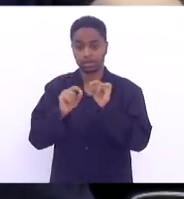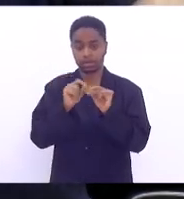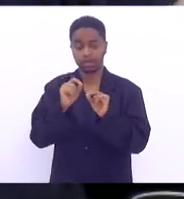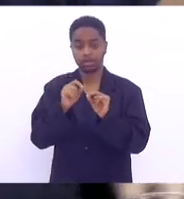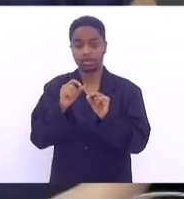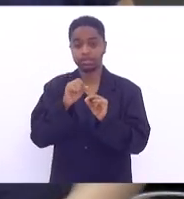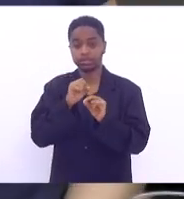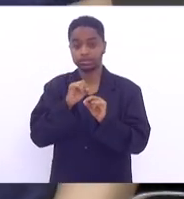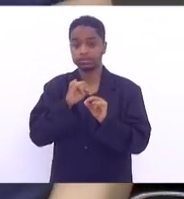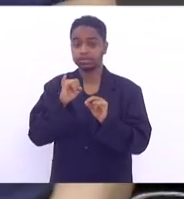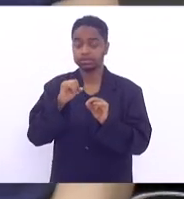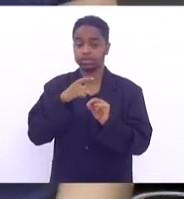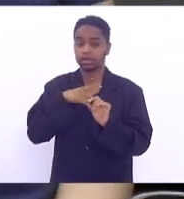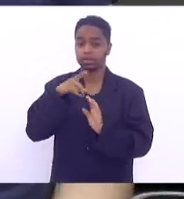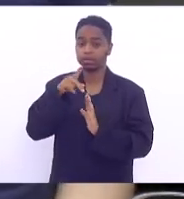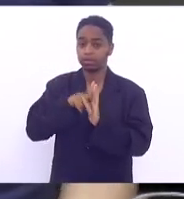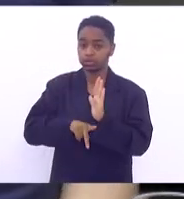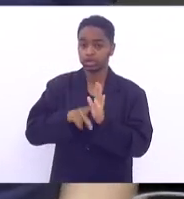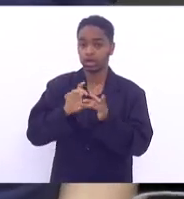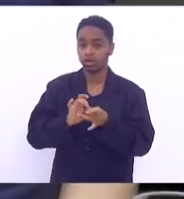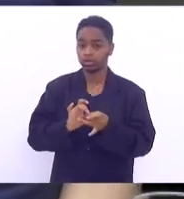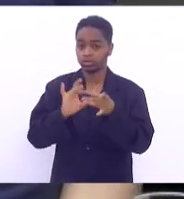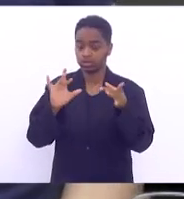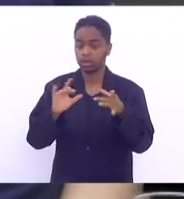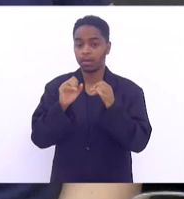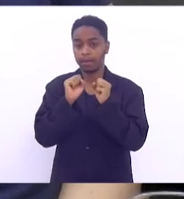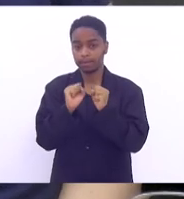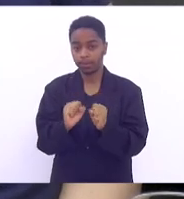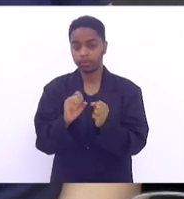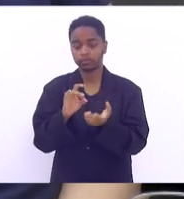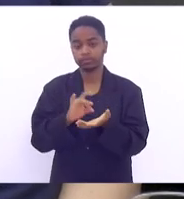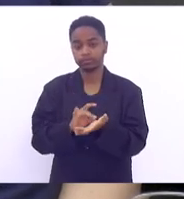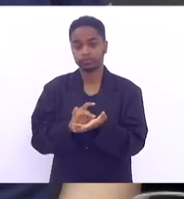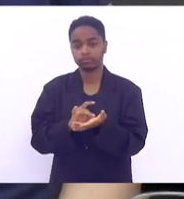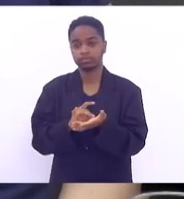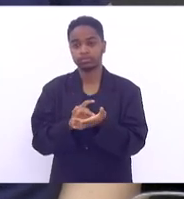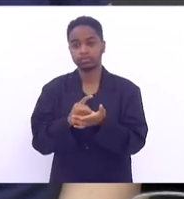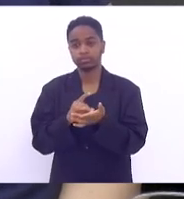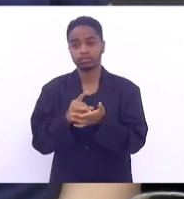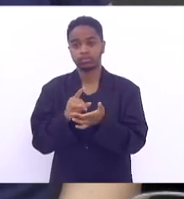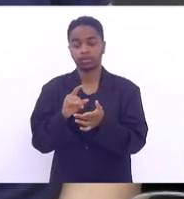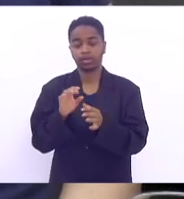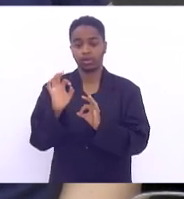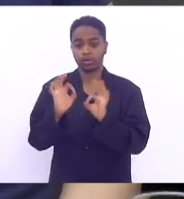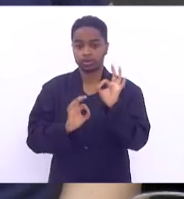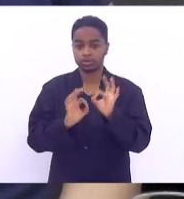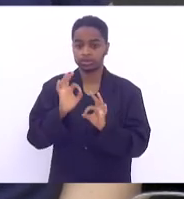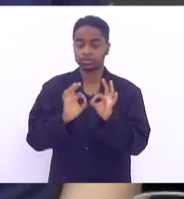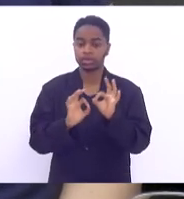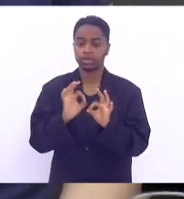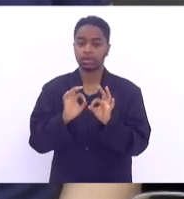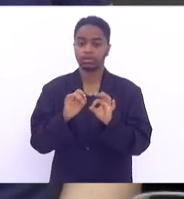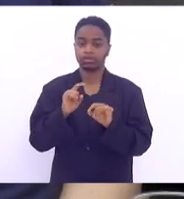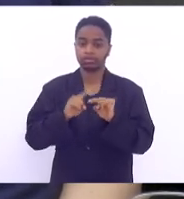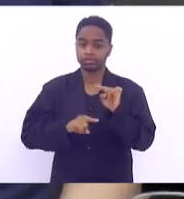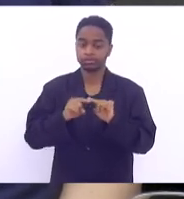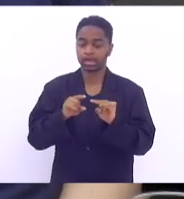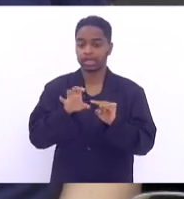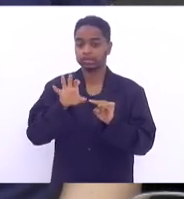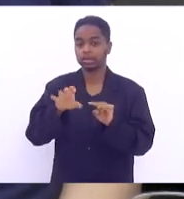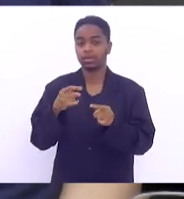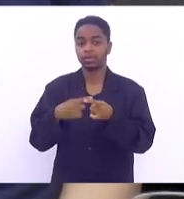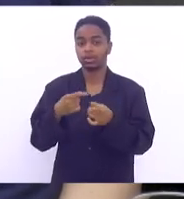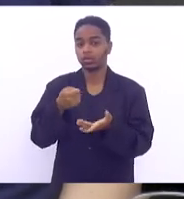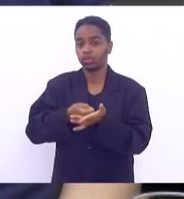projetos autorizativos podem, né, definir matérias desse tipo, né, porque justamente eles não obrigam o